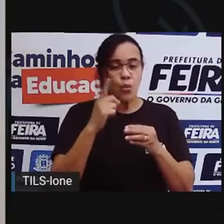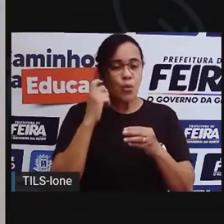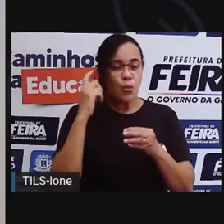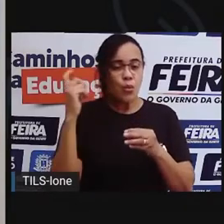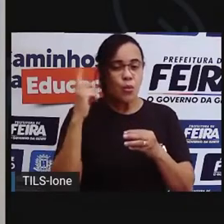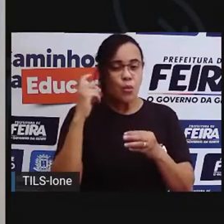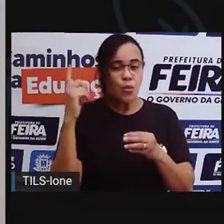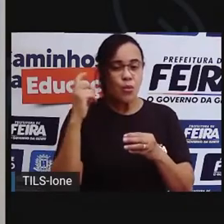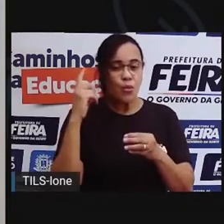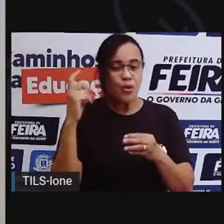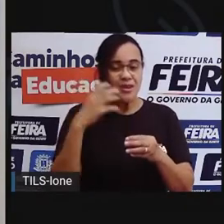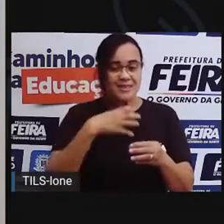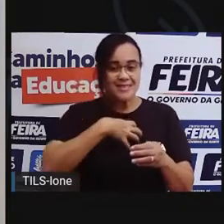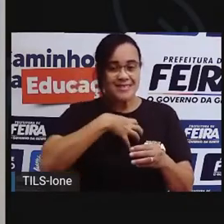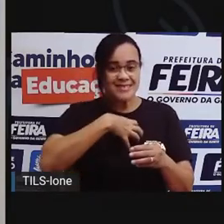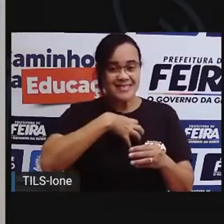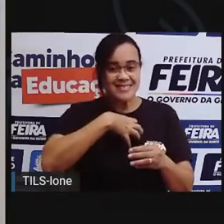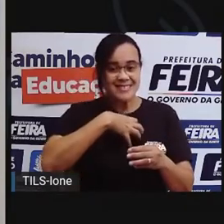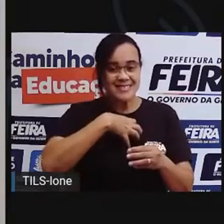Uau!